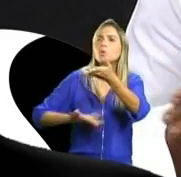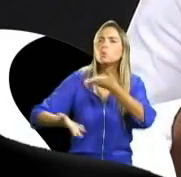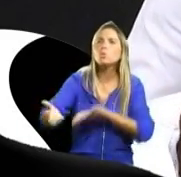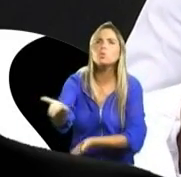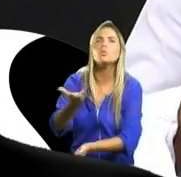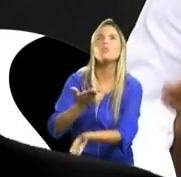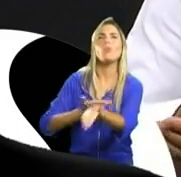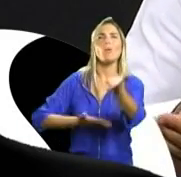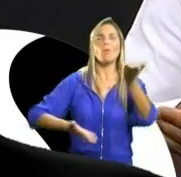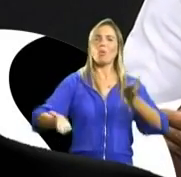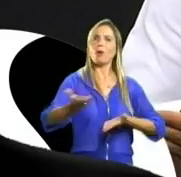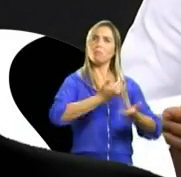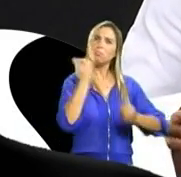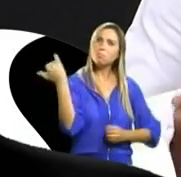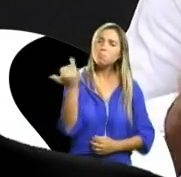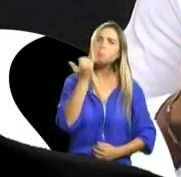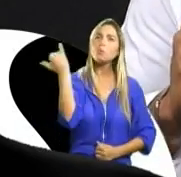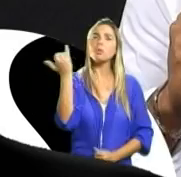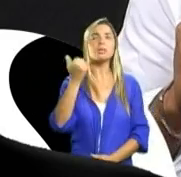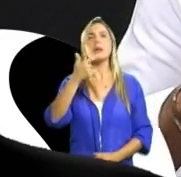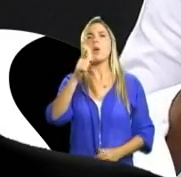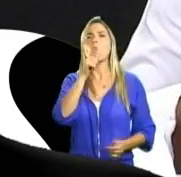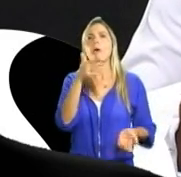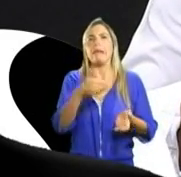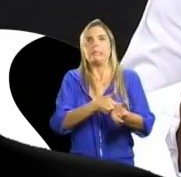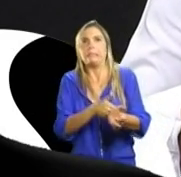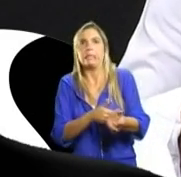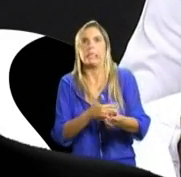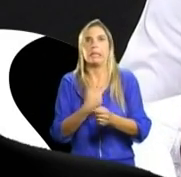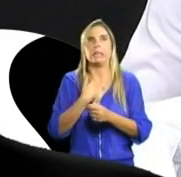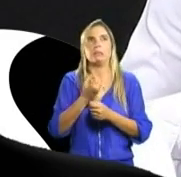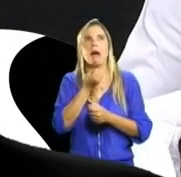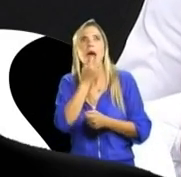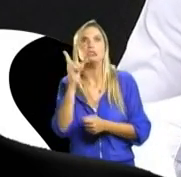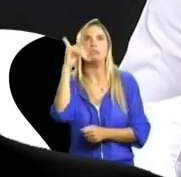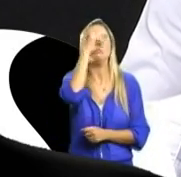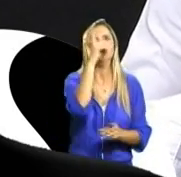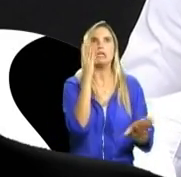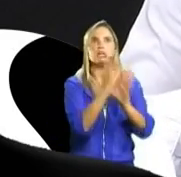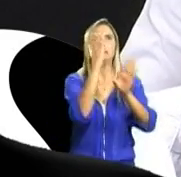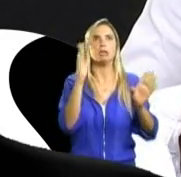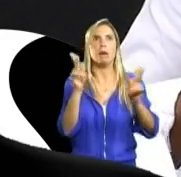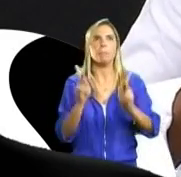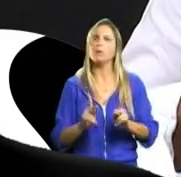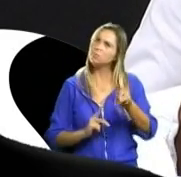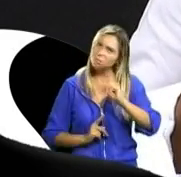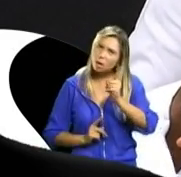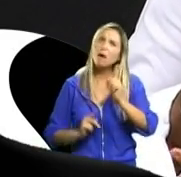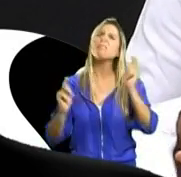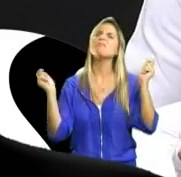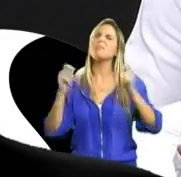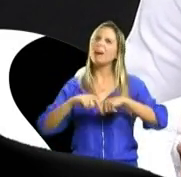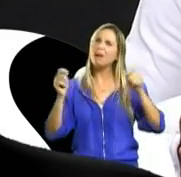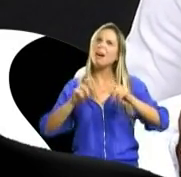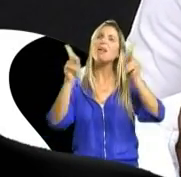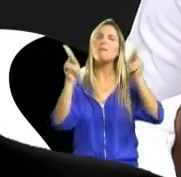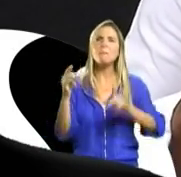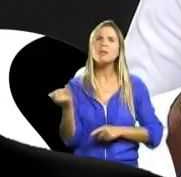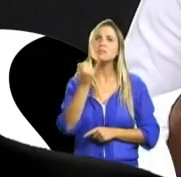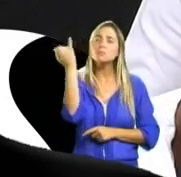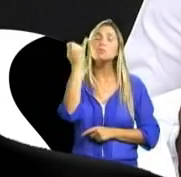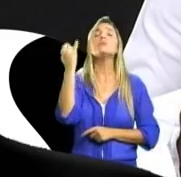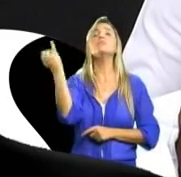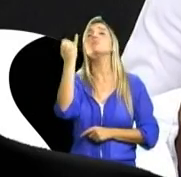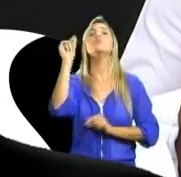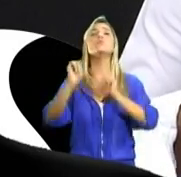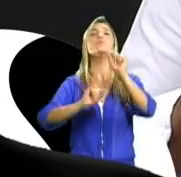receitinha mágica, muito menos uma fórmula secreta para chegarmos, né, a uma construção da paz, mas é um ingrediente importante. É um ingrediente